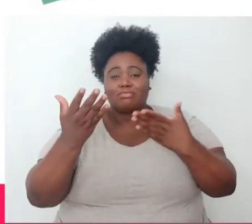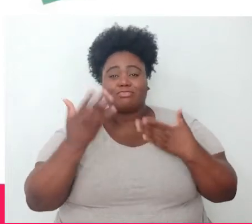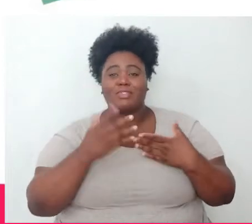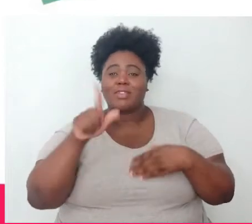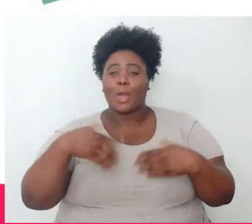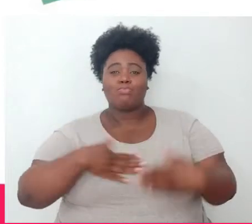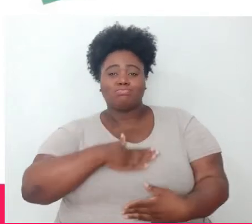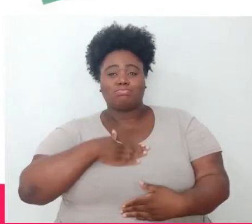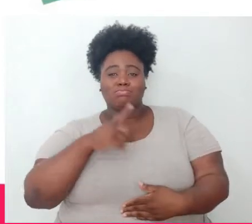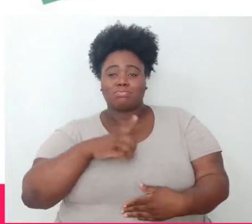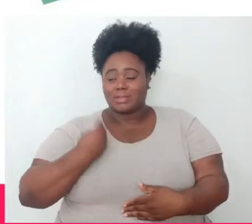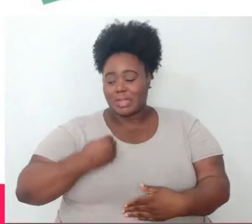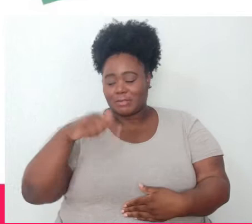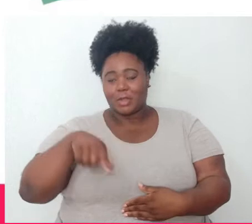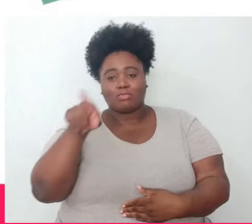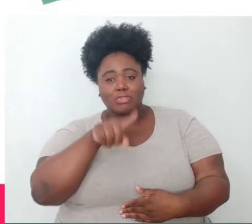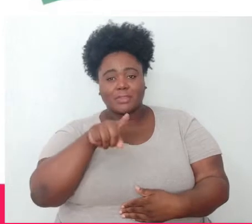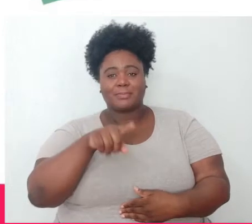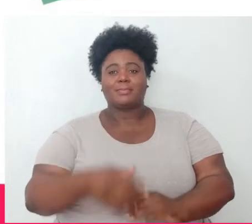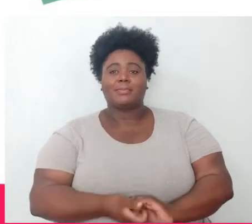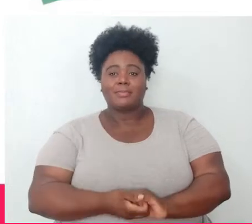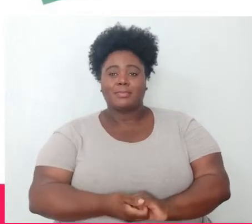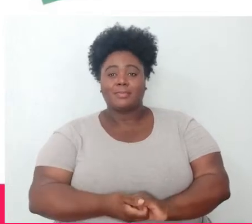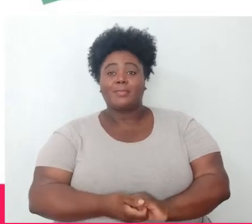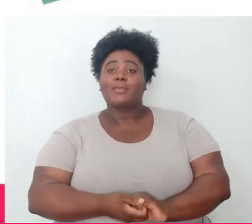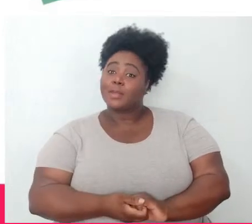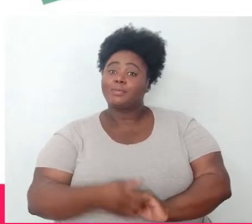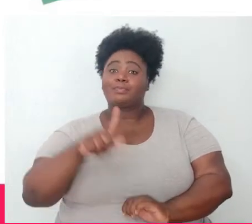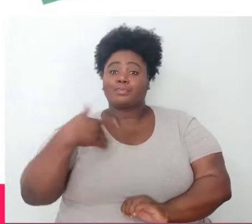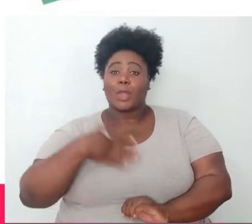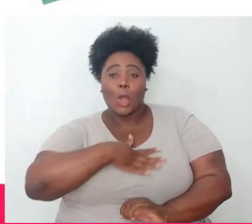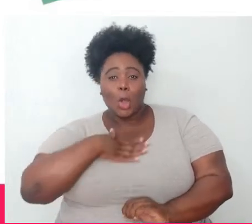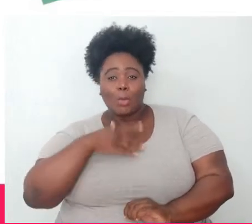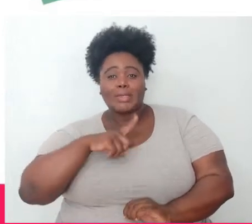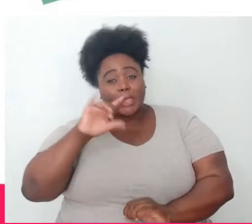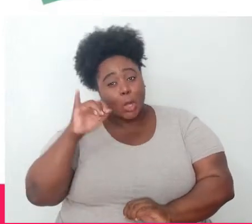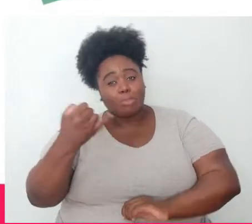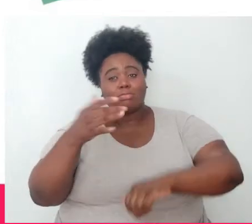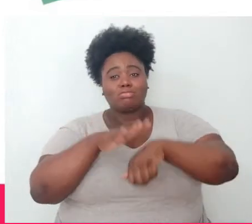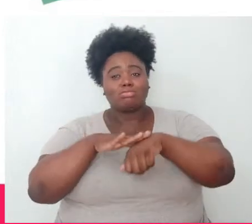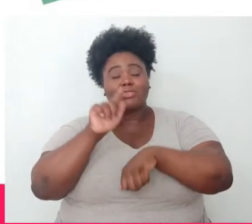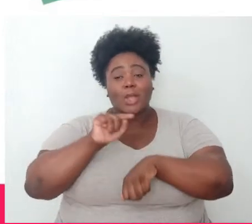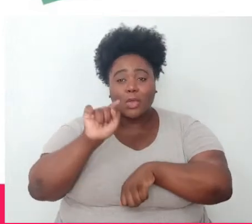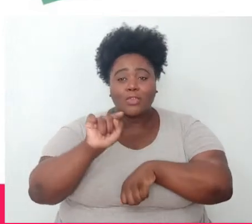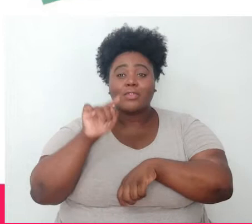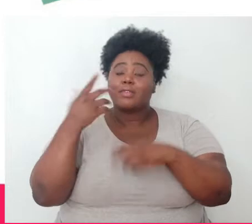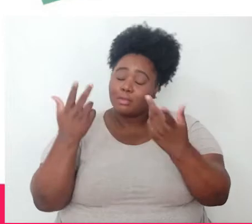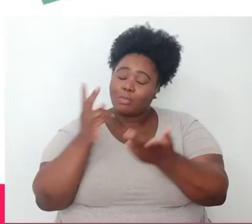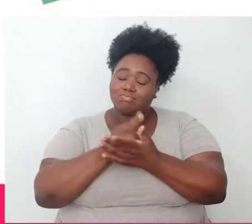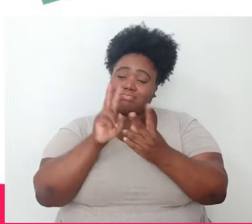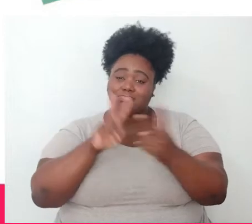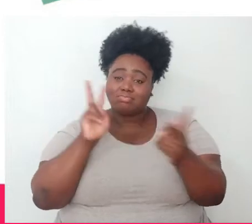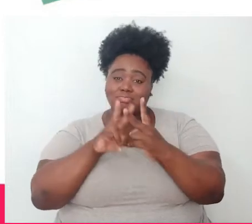é um prazer enorme estar aqui com vocês. Grande prazer em ter essa oportunidade de trocar essa ideia, mesmo à